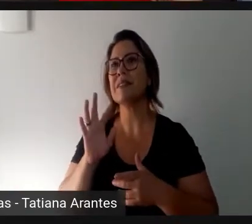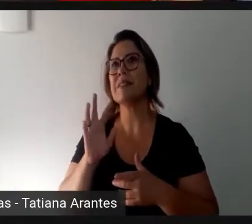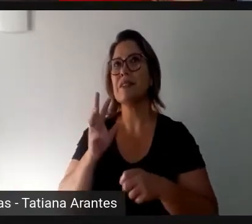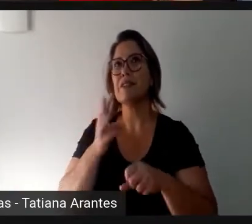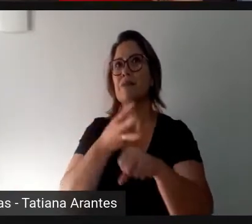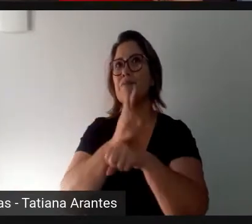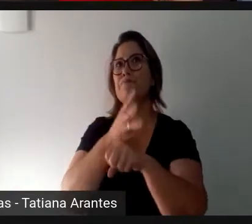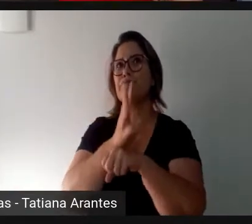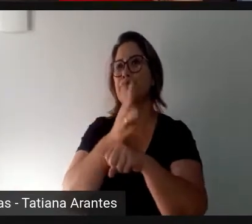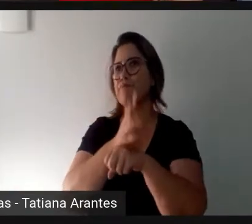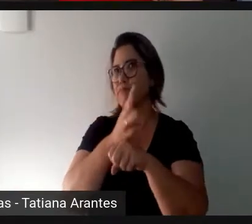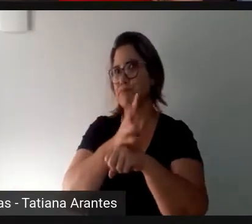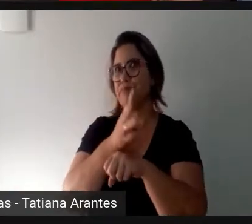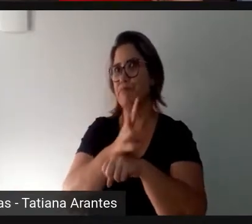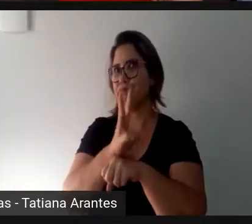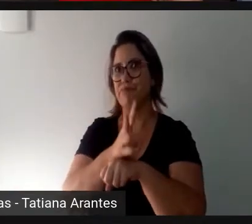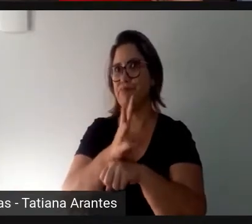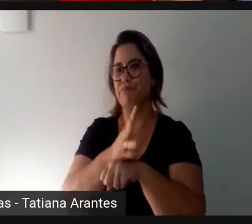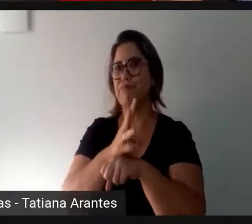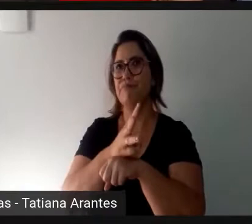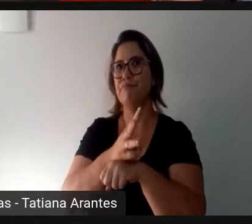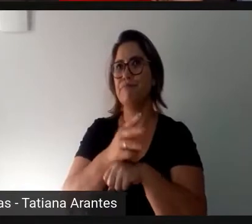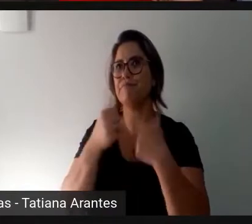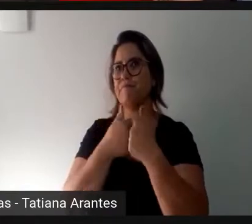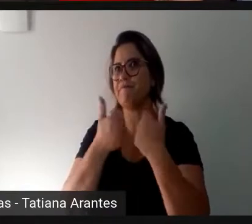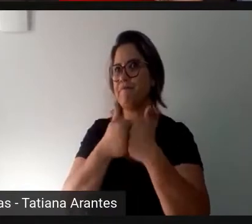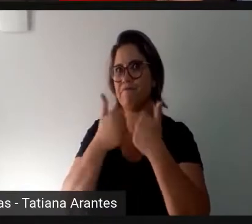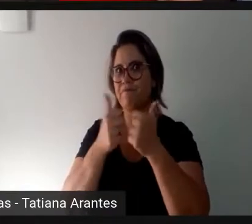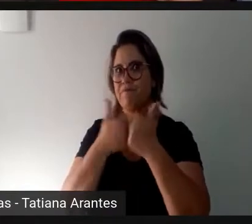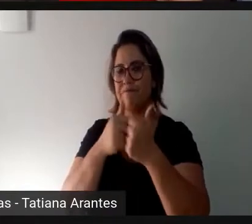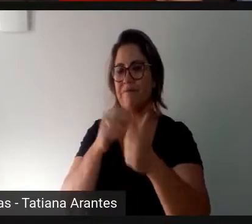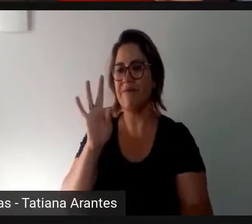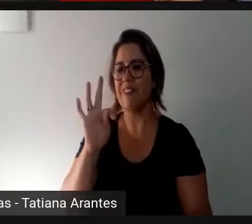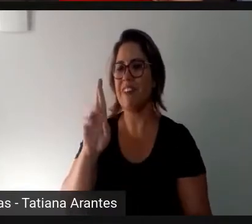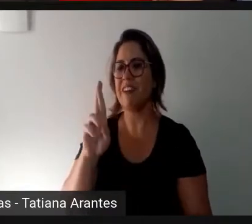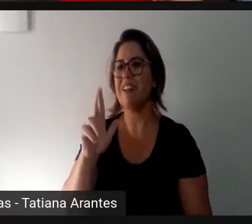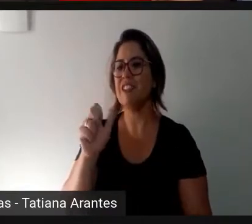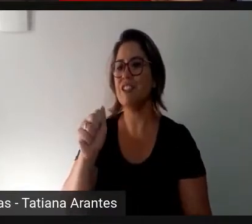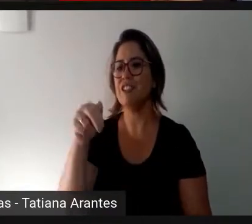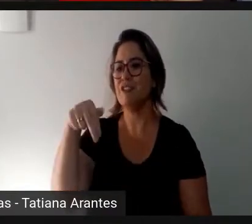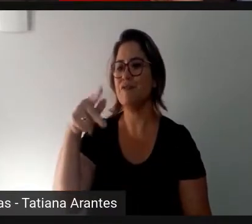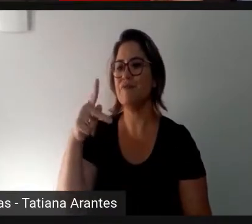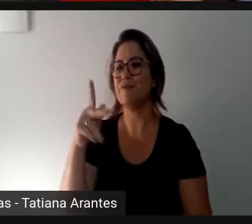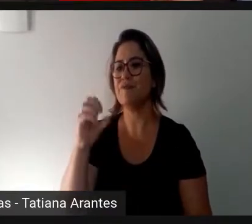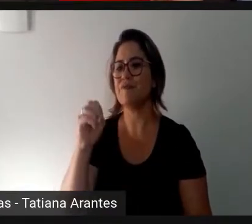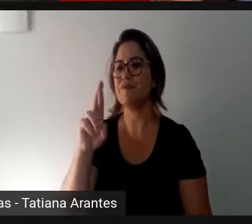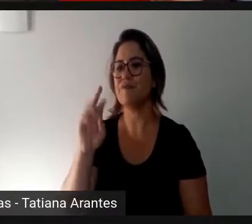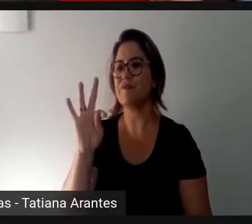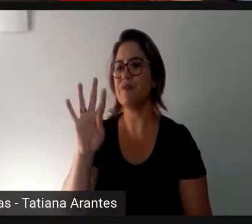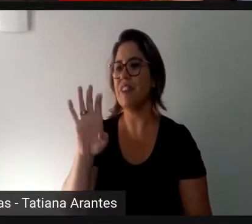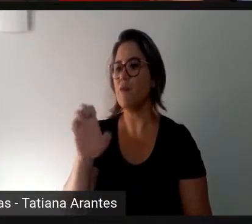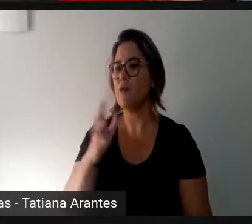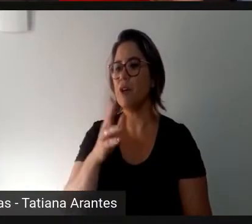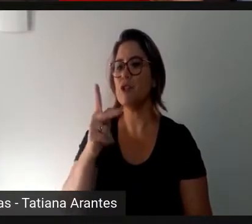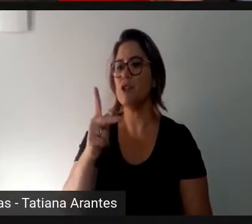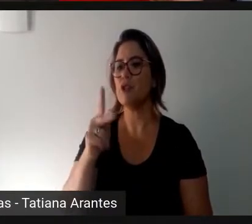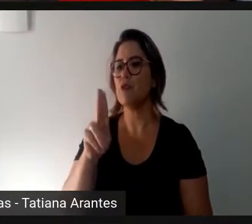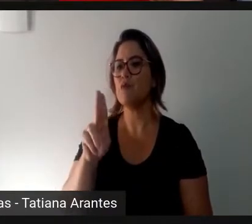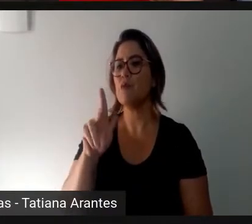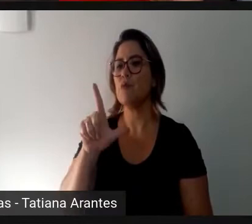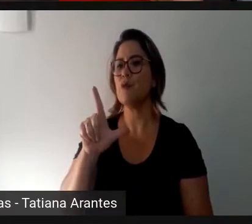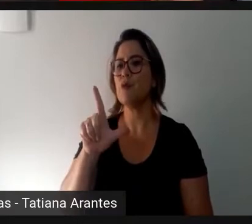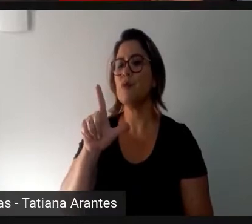Quem trabalha em município sabe disso. Tá? E na maioria dos municípios, isso em alguma medida está judicializado, em alguma medida tem Ministério Público no